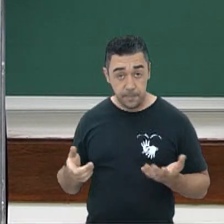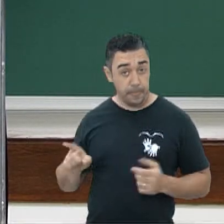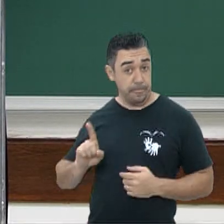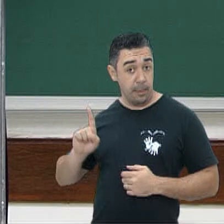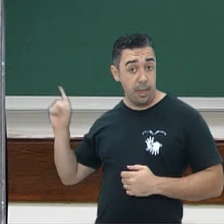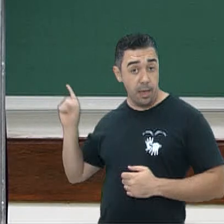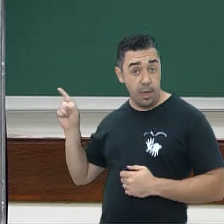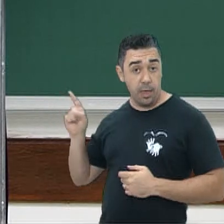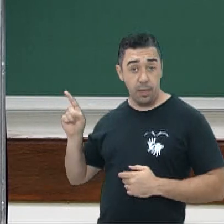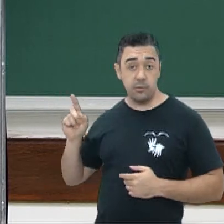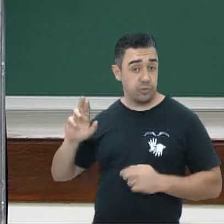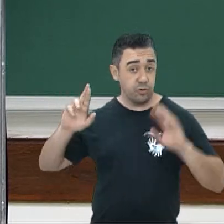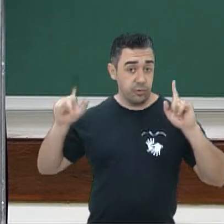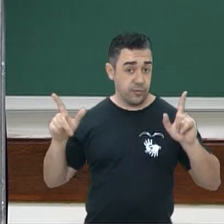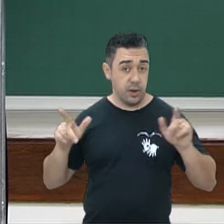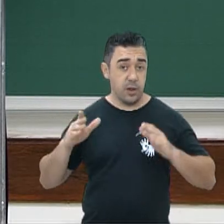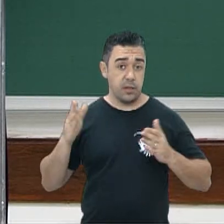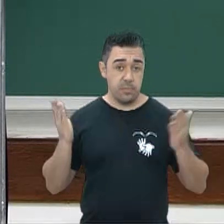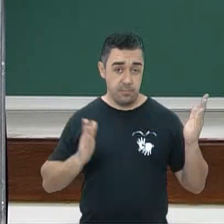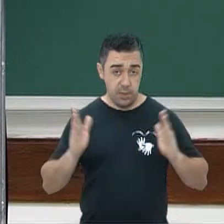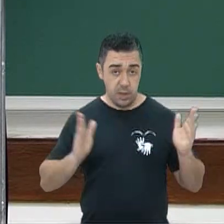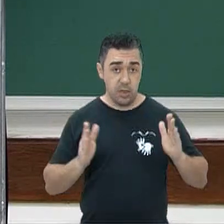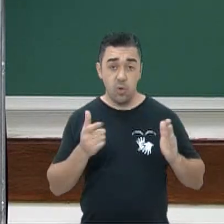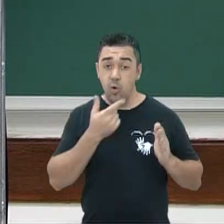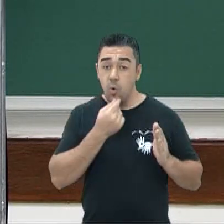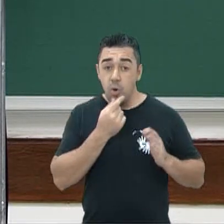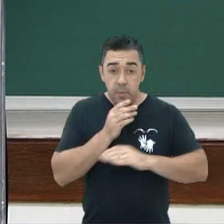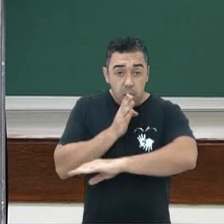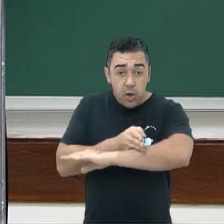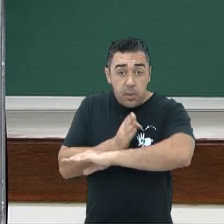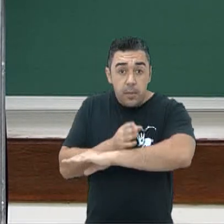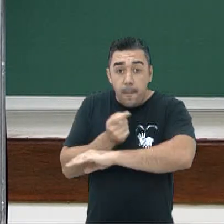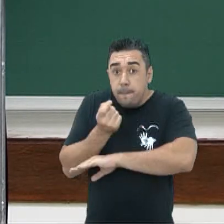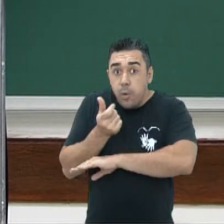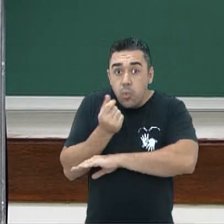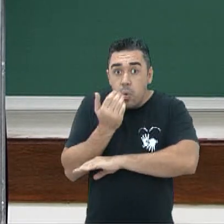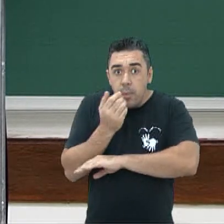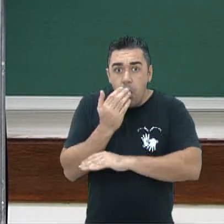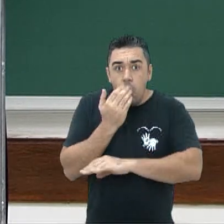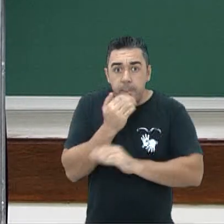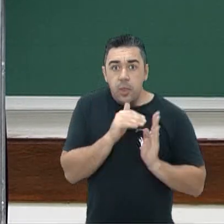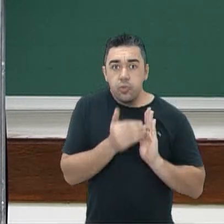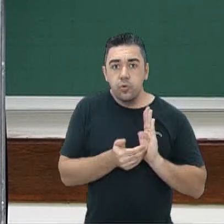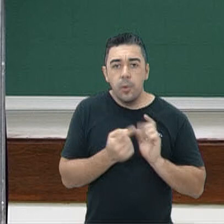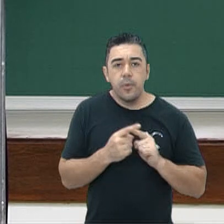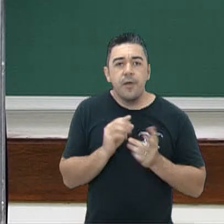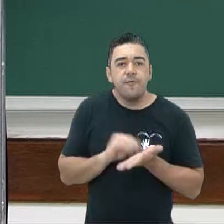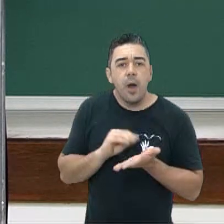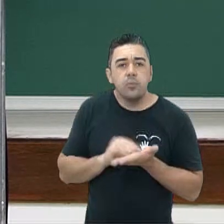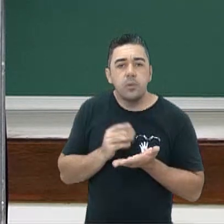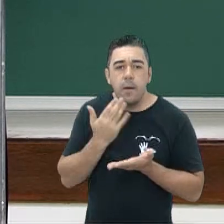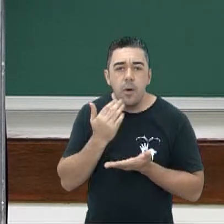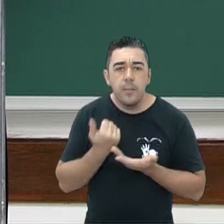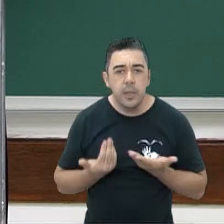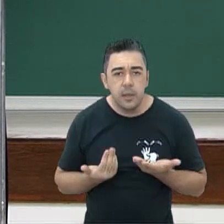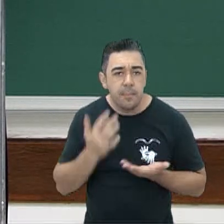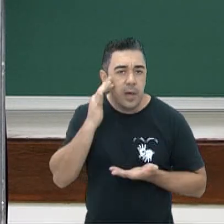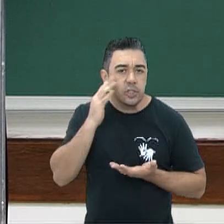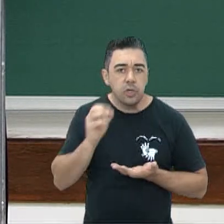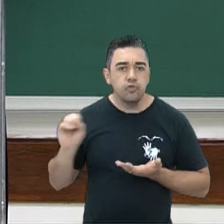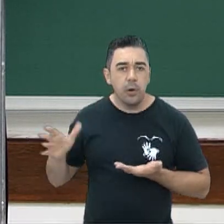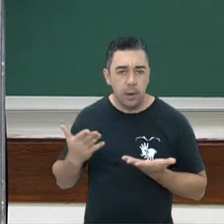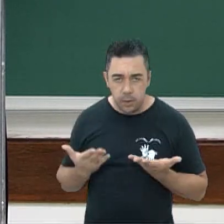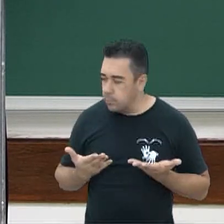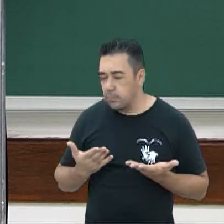Nesse período aqui, o homem medieval desperdiçava muito pouca comida. Por quê? Porque já não tinha nem o suficiente para ele comer, imagine se ele